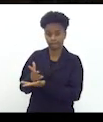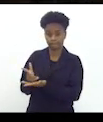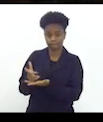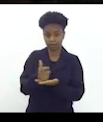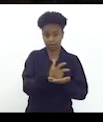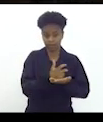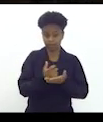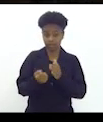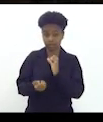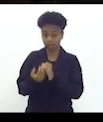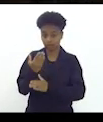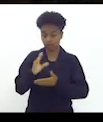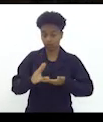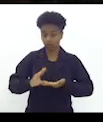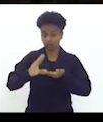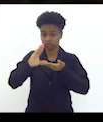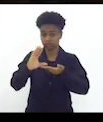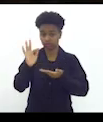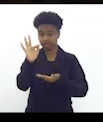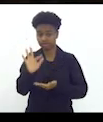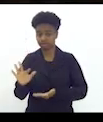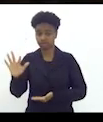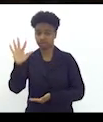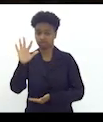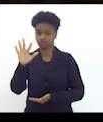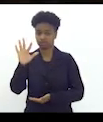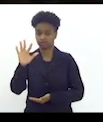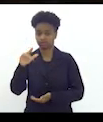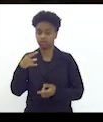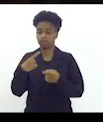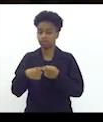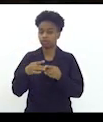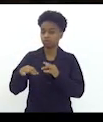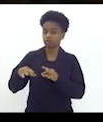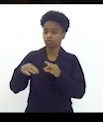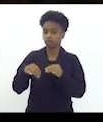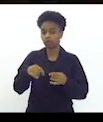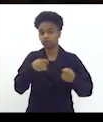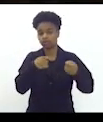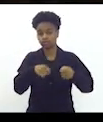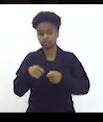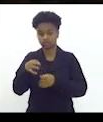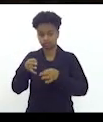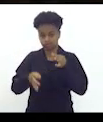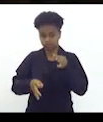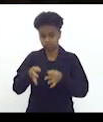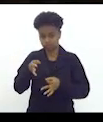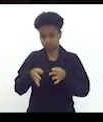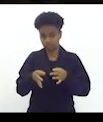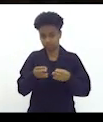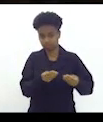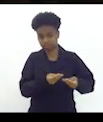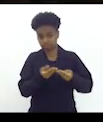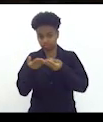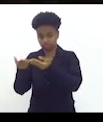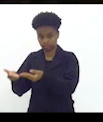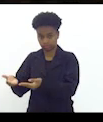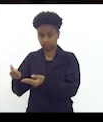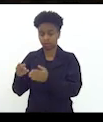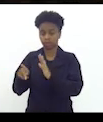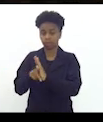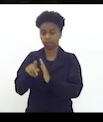Conselho Federativo, onde as demandas judiciais serão tratadas no